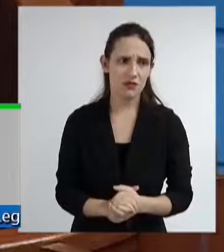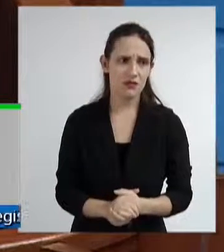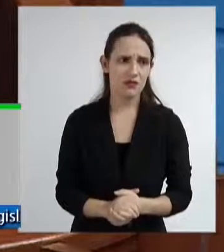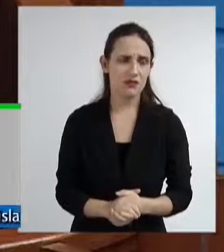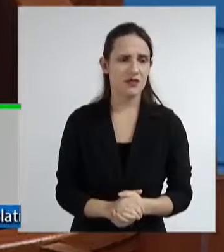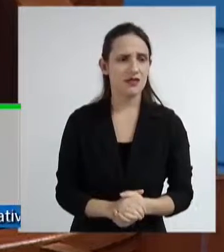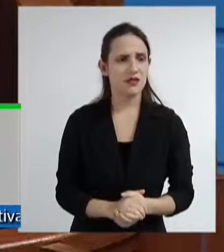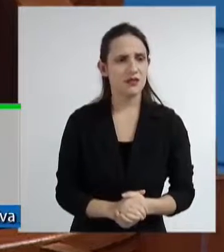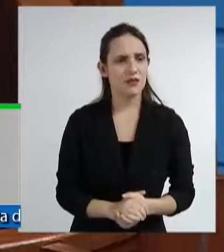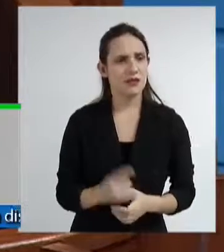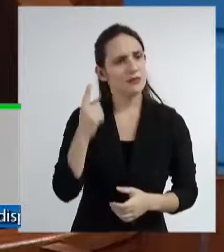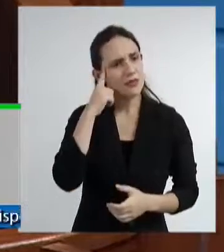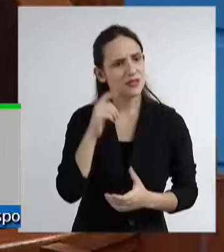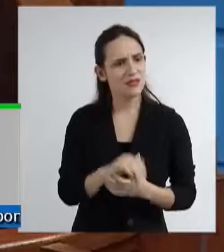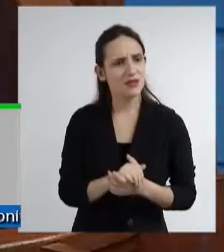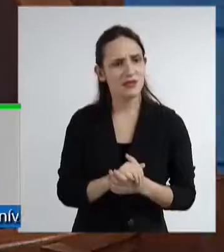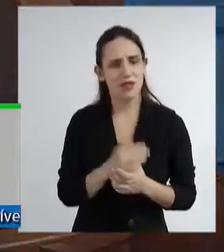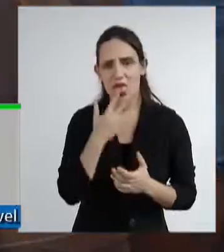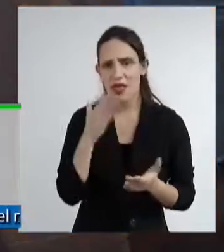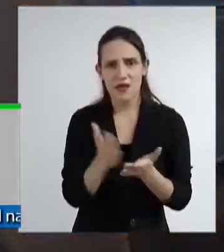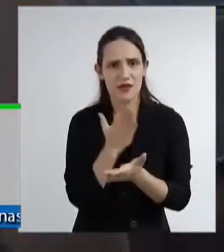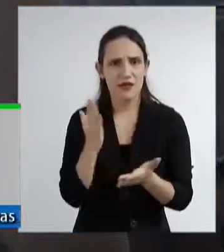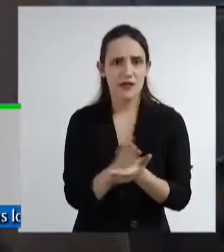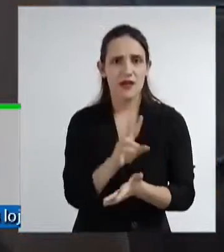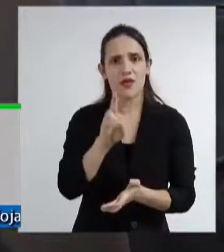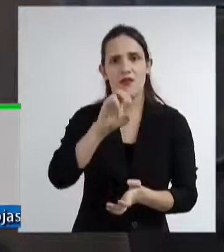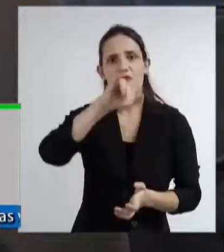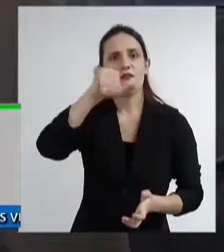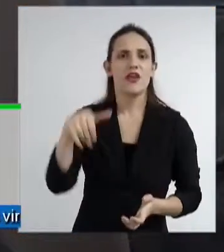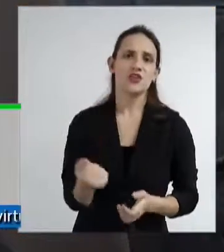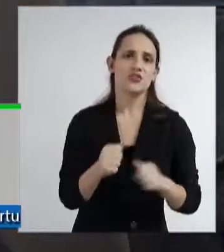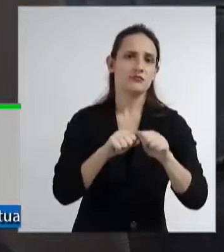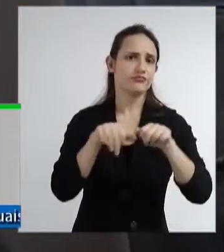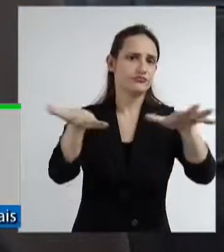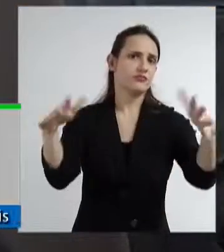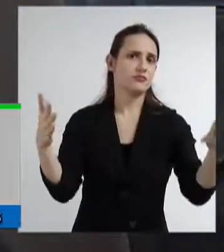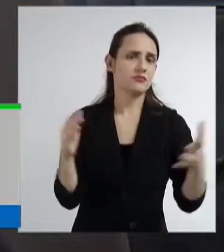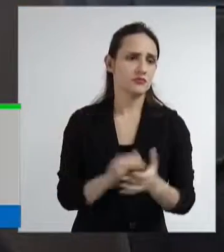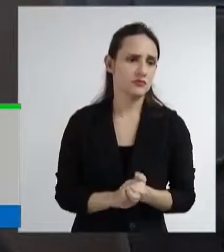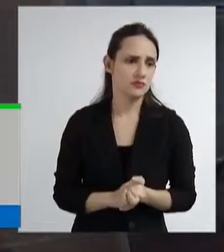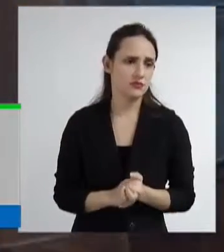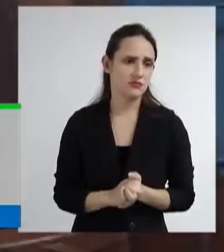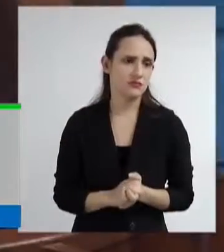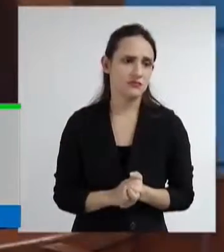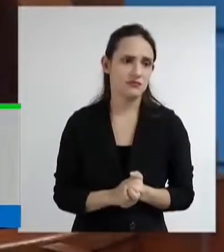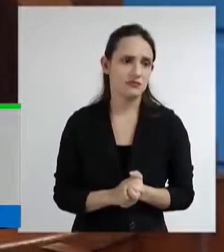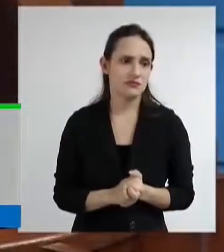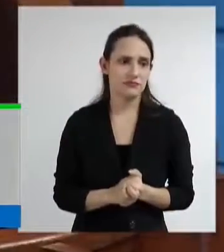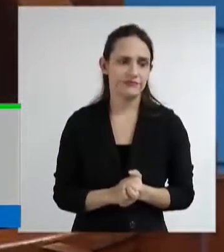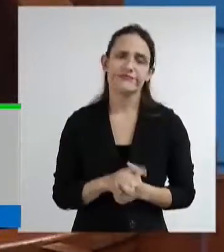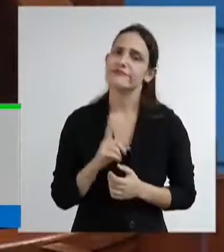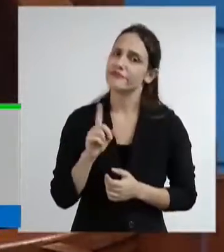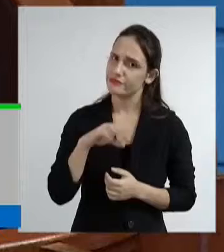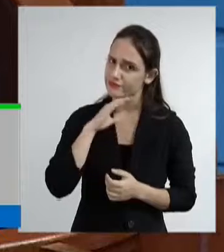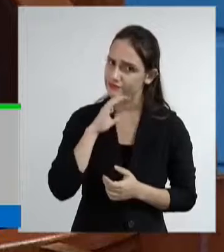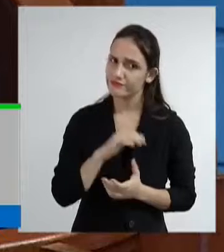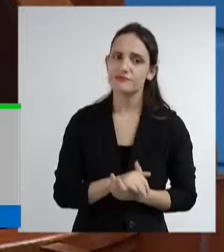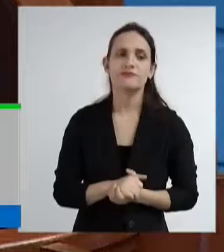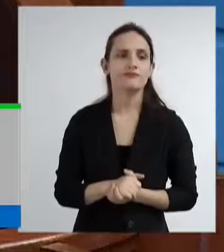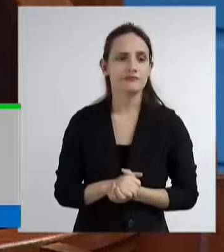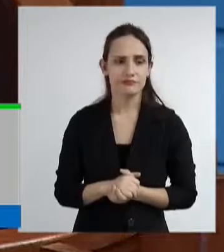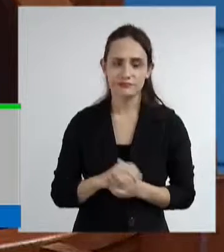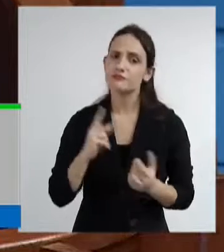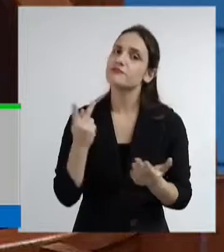numa revista de grande circulação, como é o caso da revista Veja, isso acaba repercutindo muito mal,